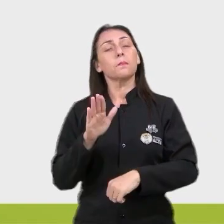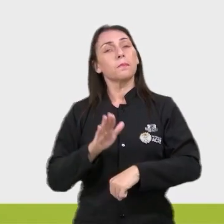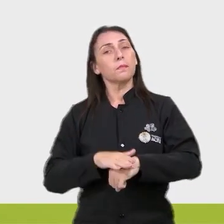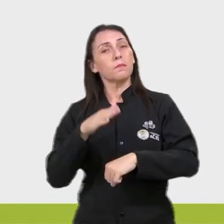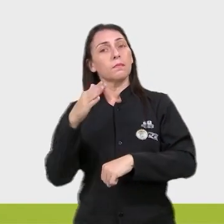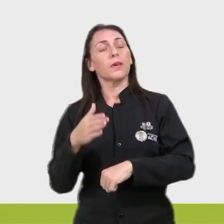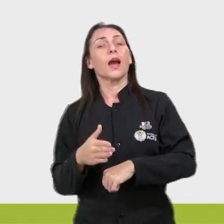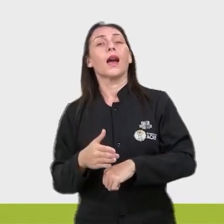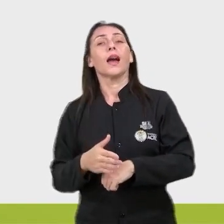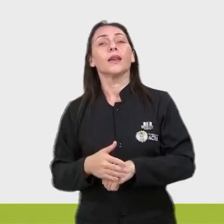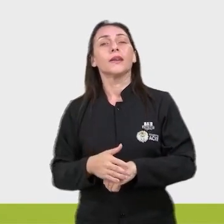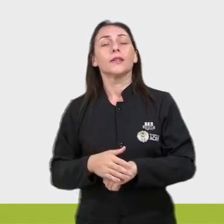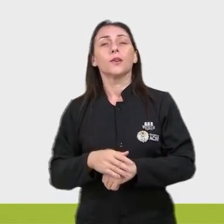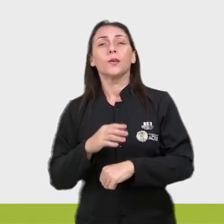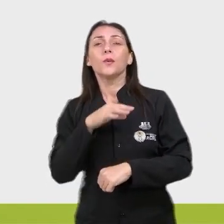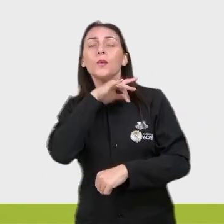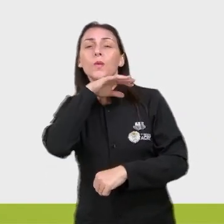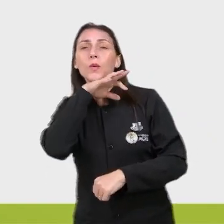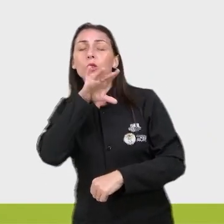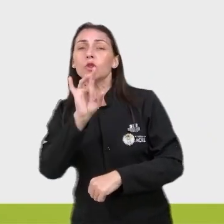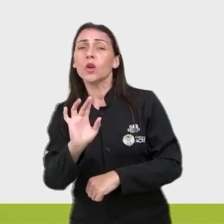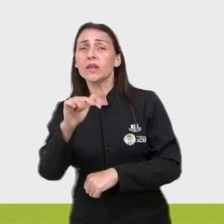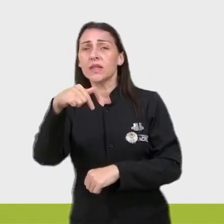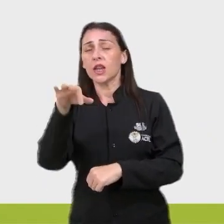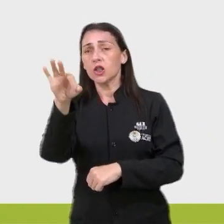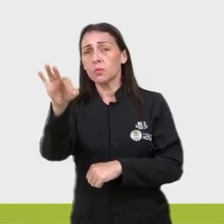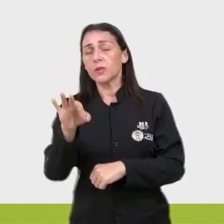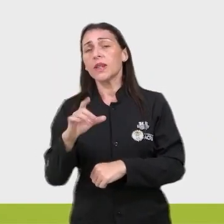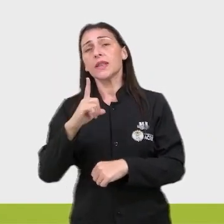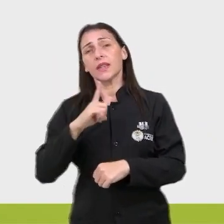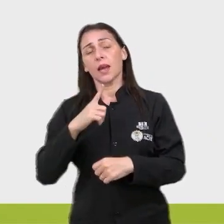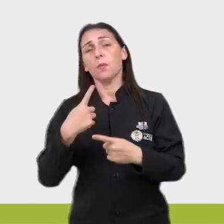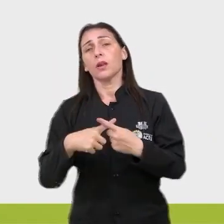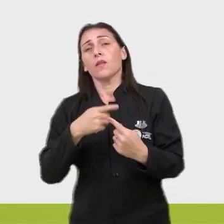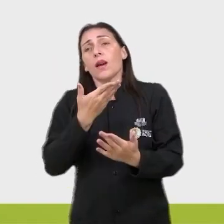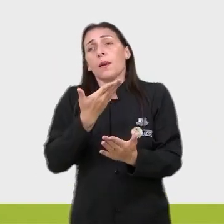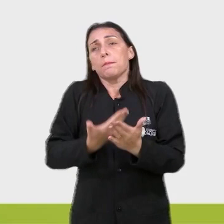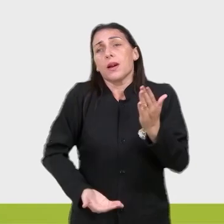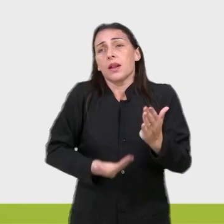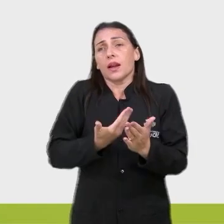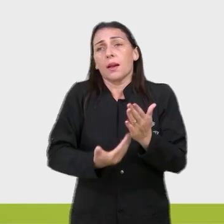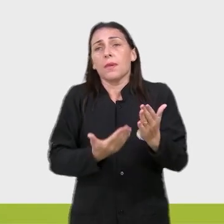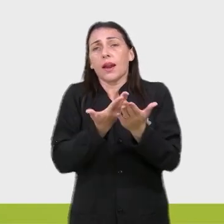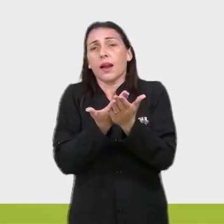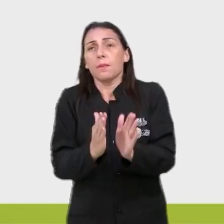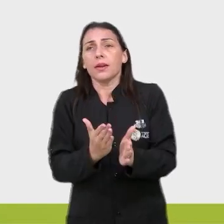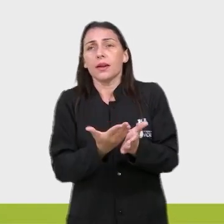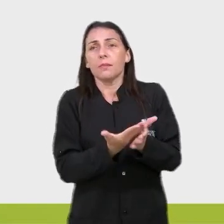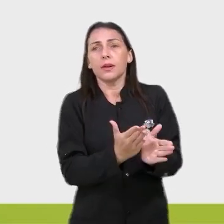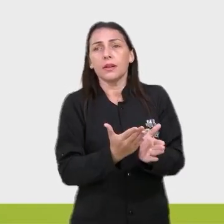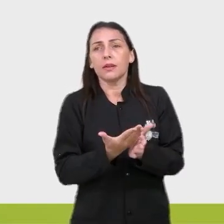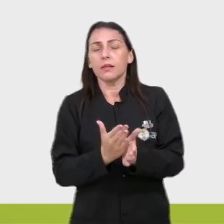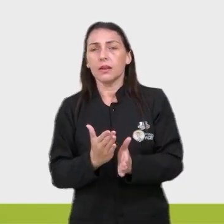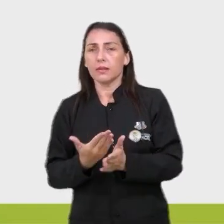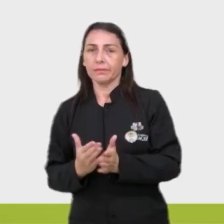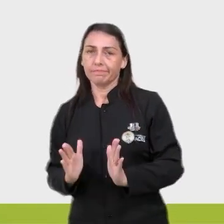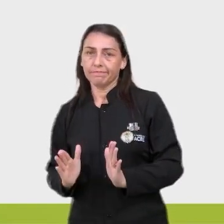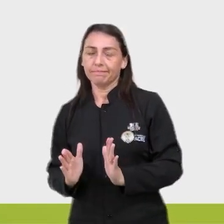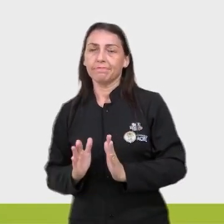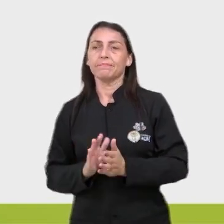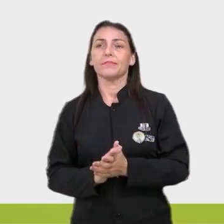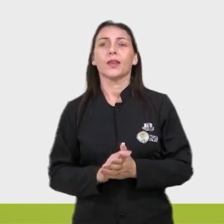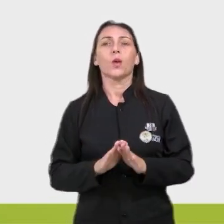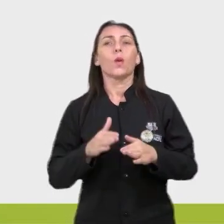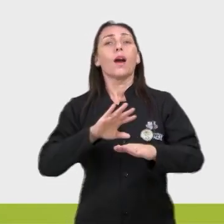mais degradado. Existe apenas 7% restante aí do domínio morfoclimático mares de morros.